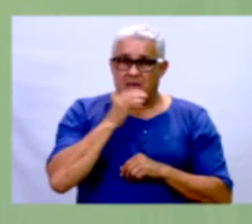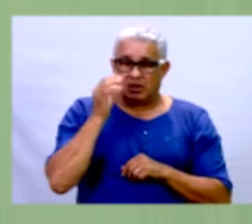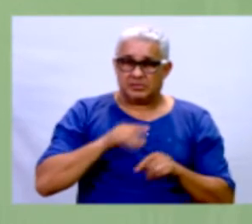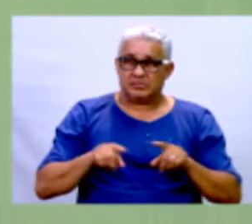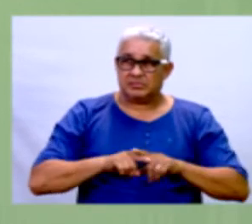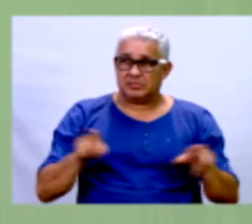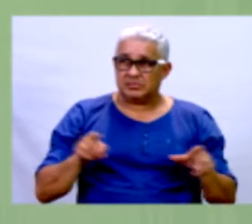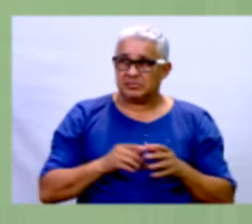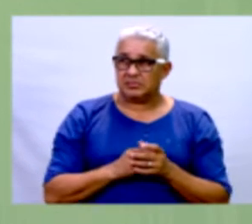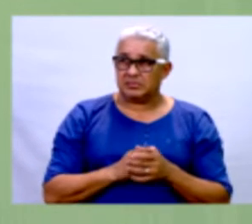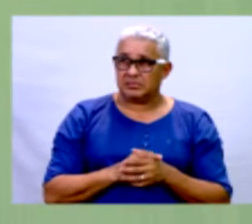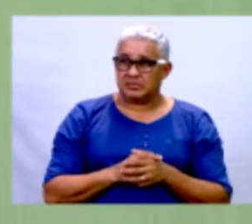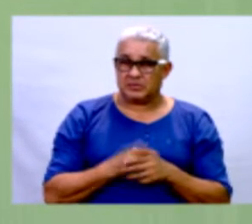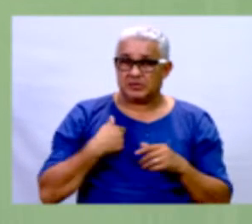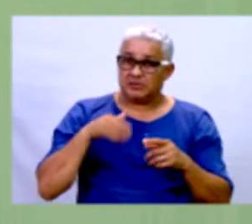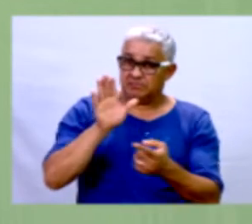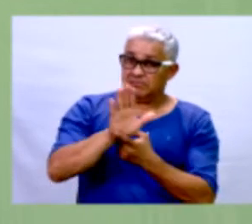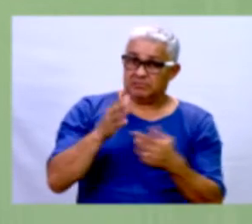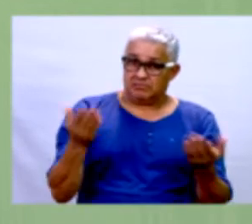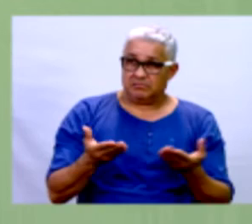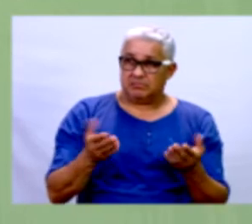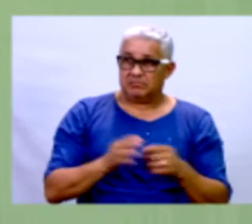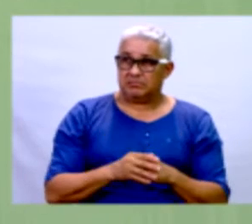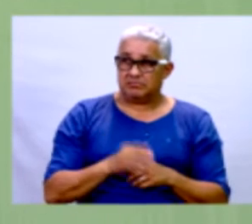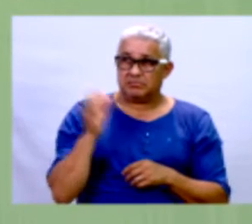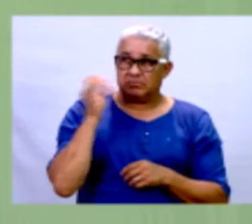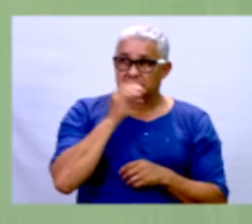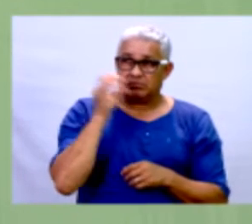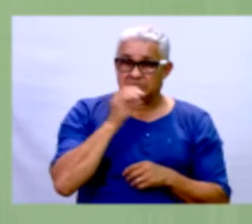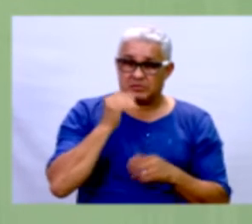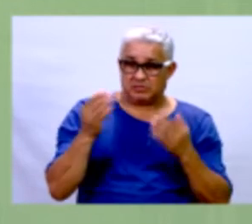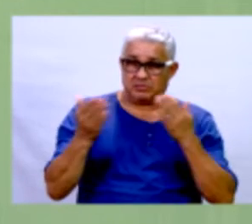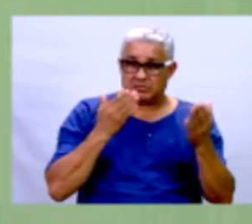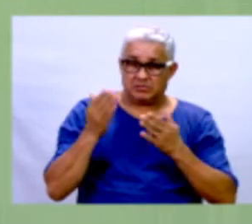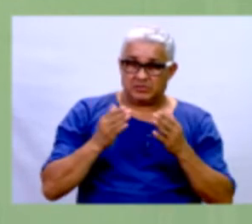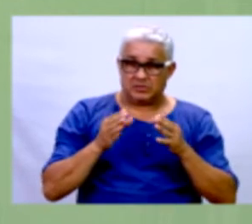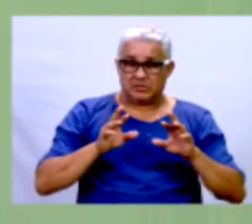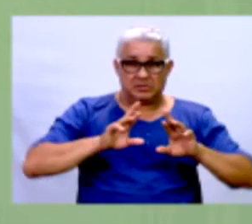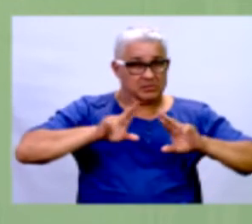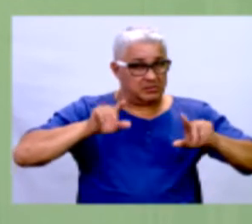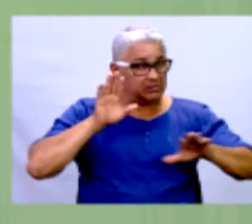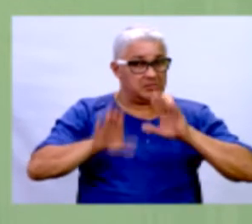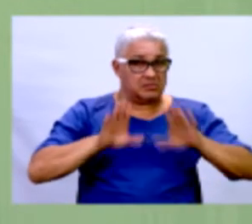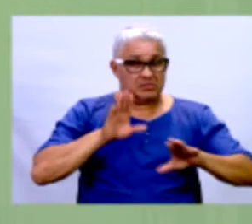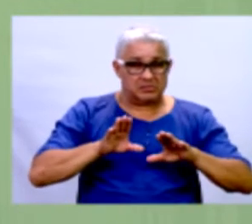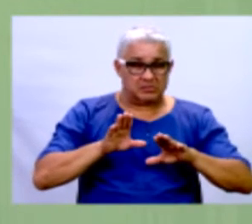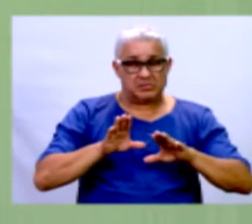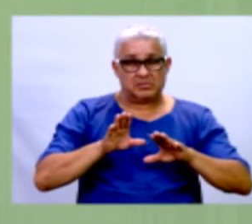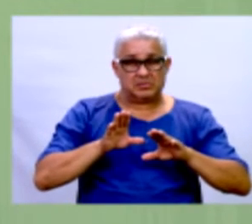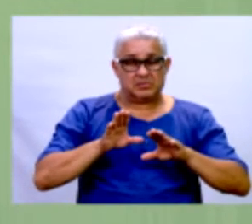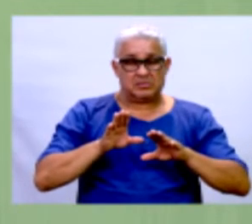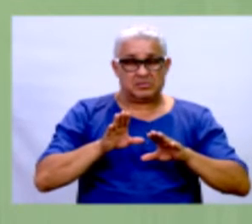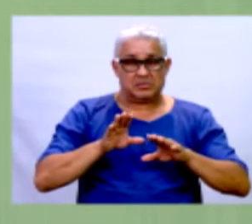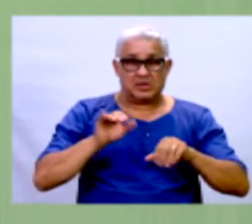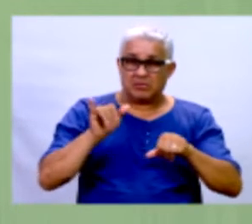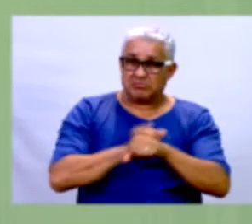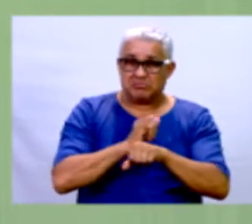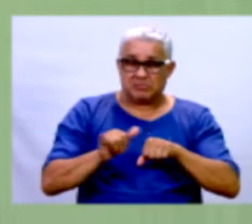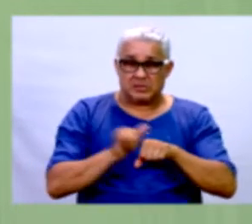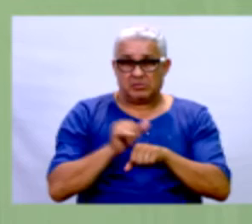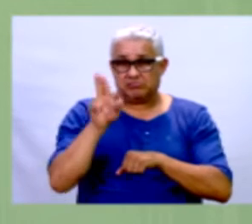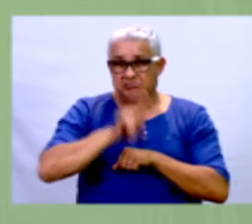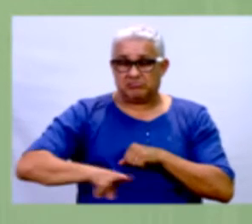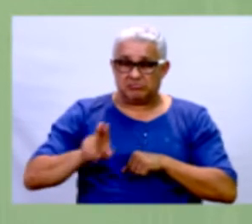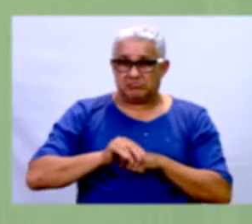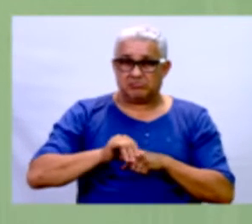Mas o que eu apresento para vocês aqui é que a velocidade de análise ela varia de acordo com a técnica usada, né? Então, na análise